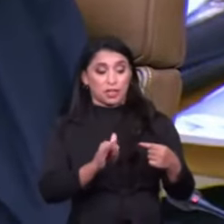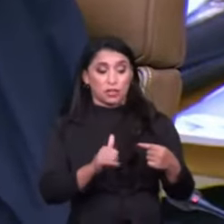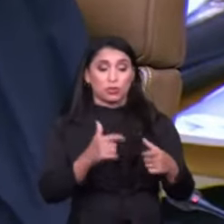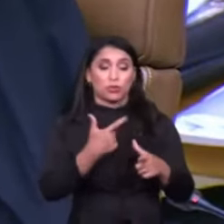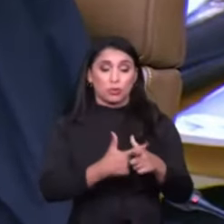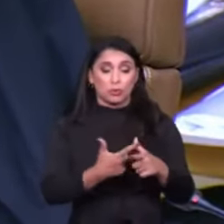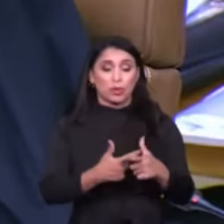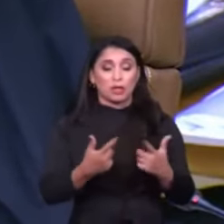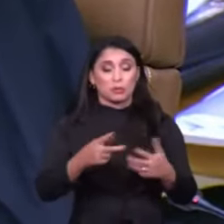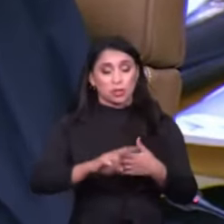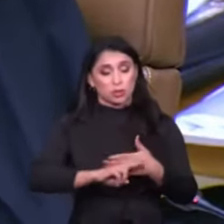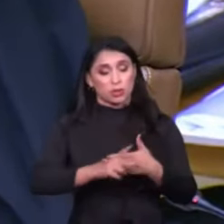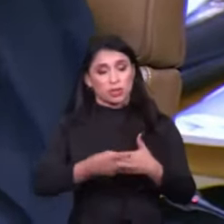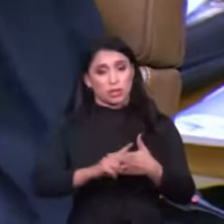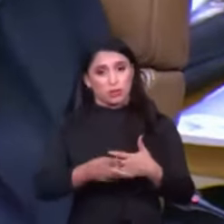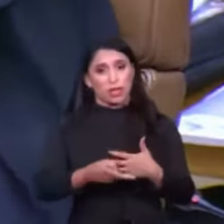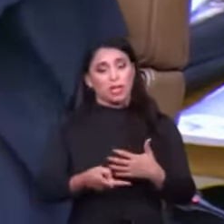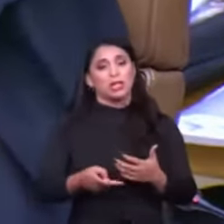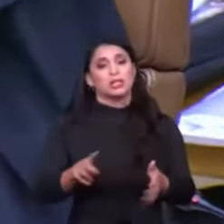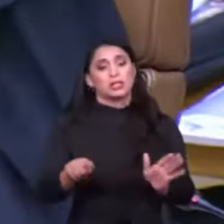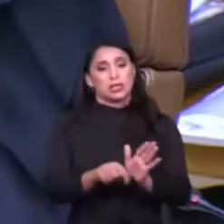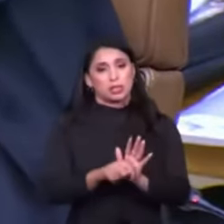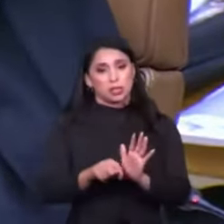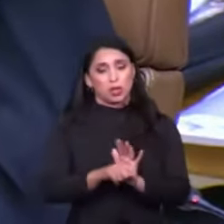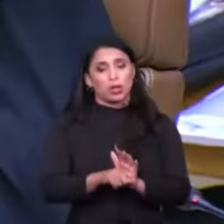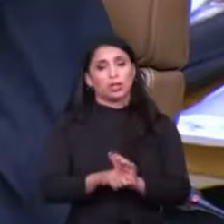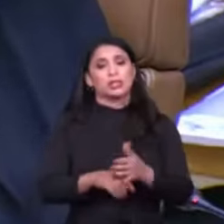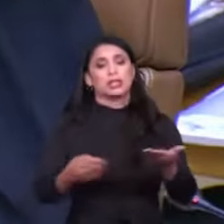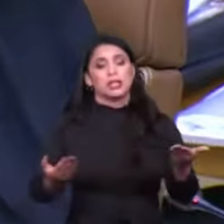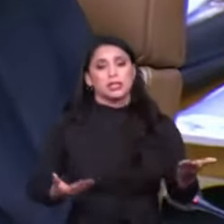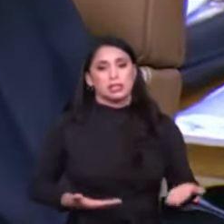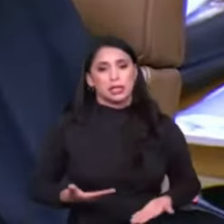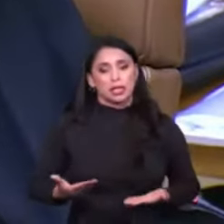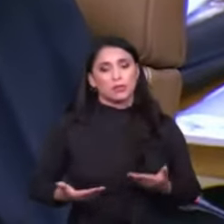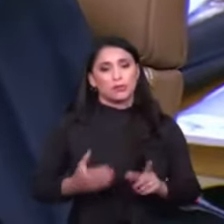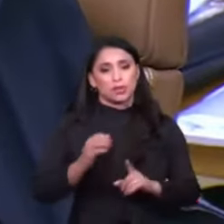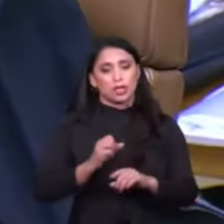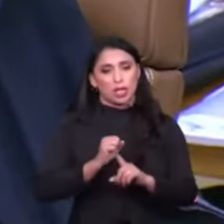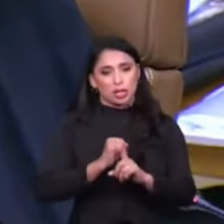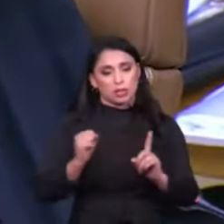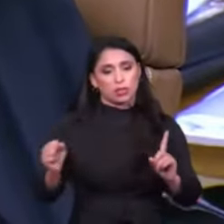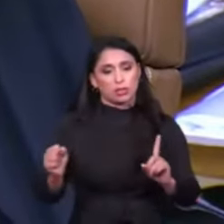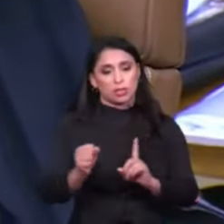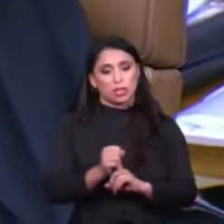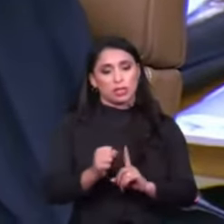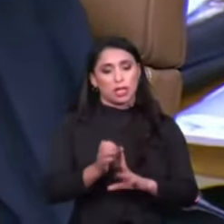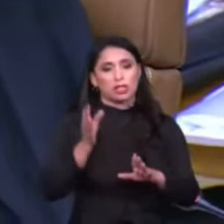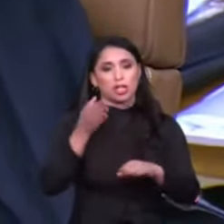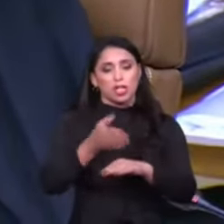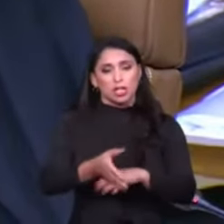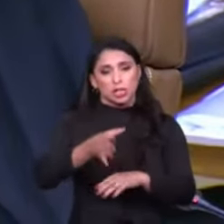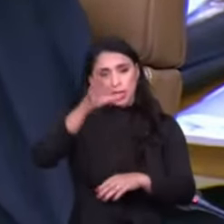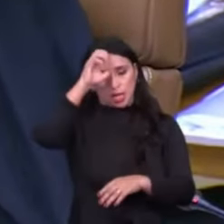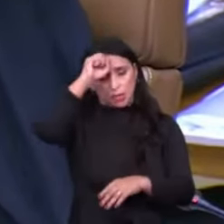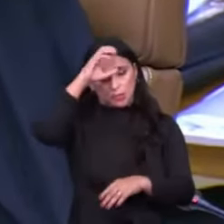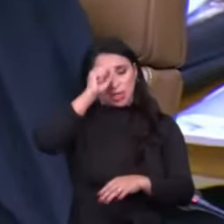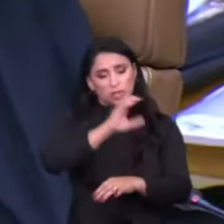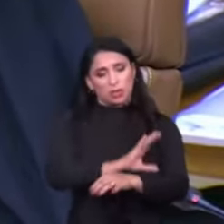2. Prestação de serviços à comunidade; e 3. Medida educativa de comparecimento ao programa ou curso